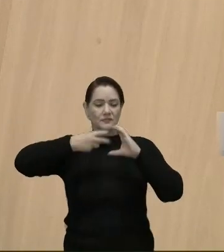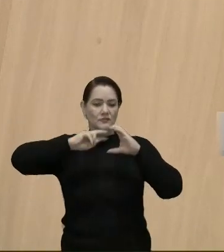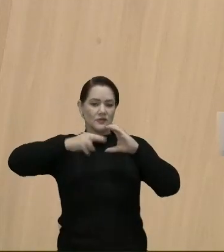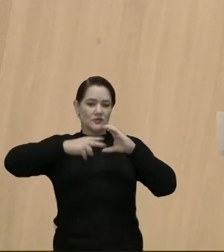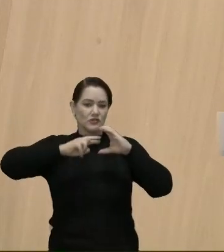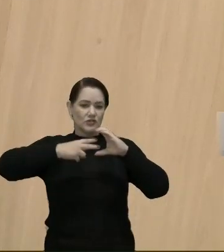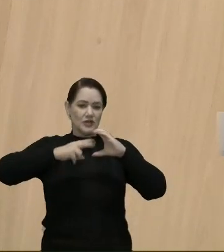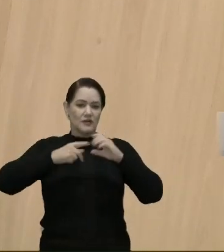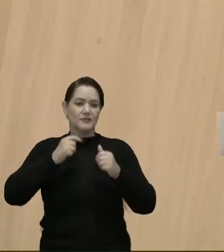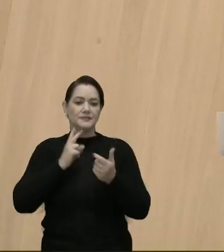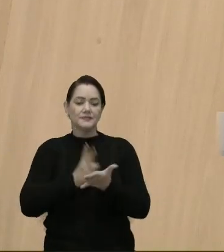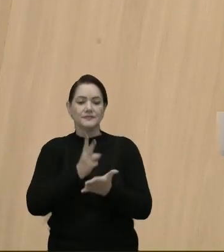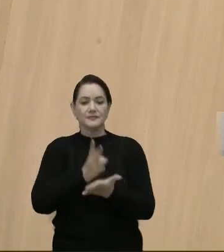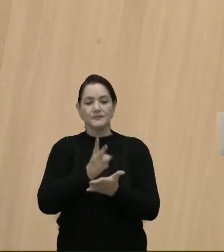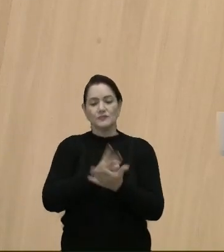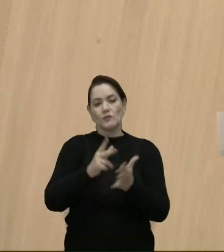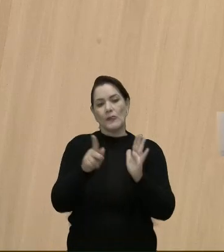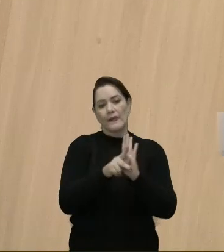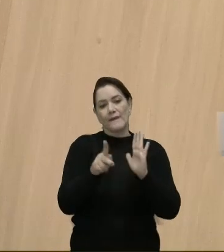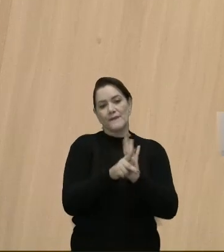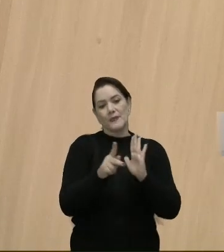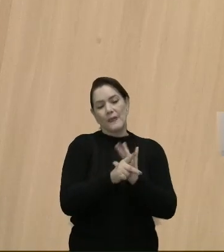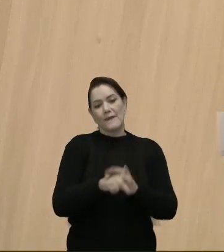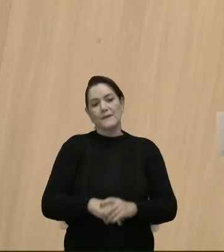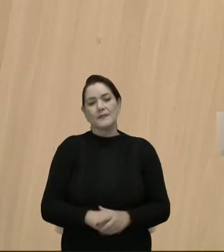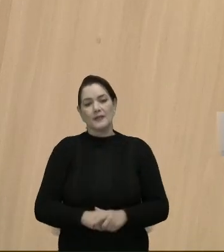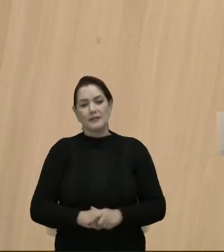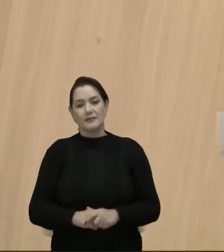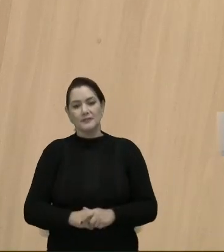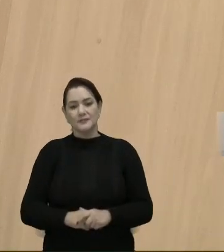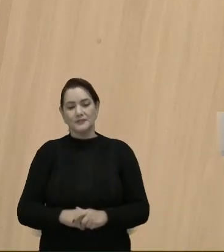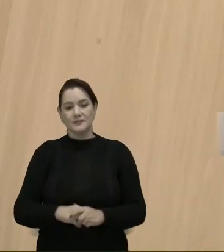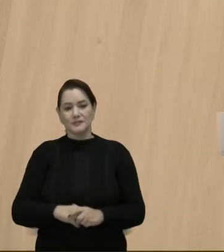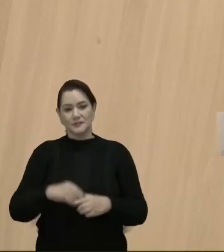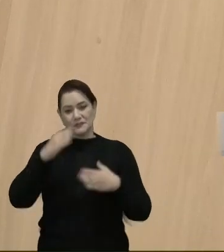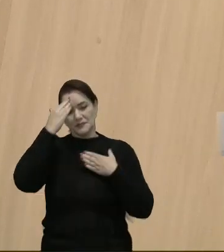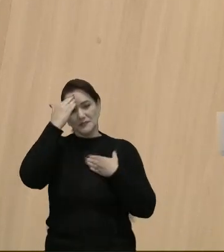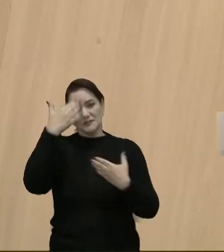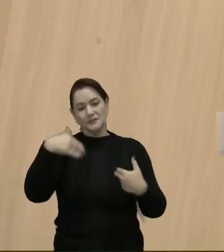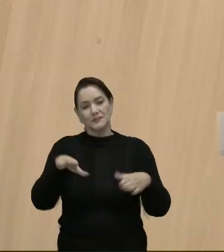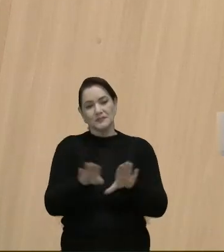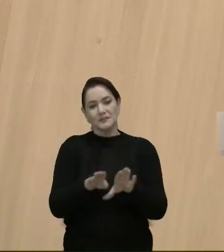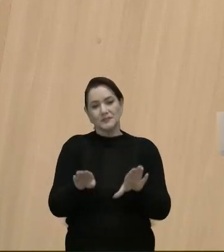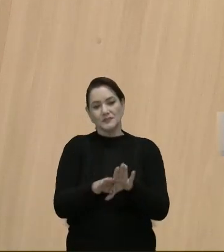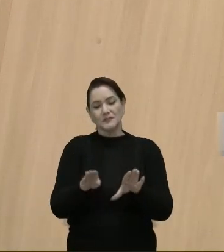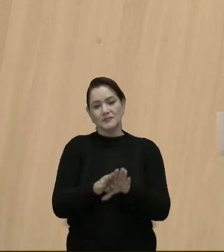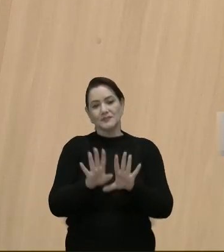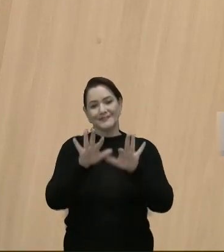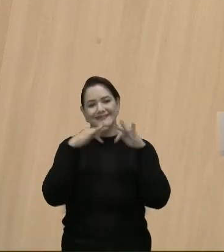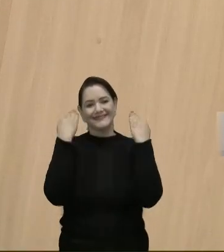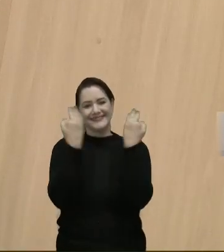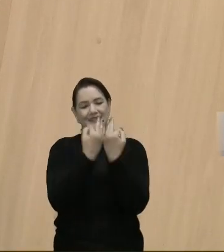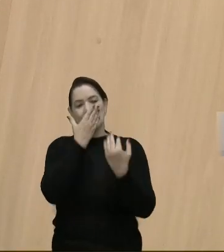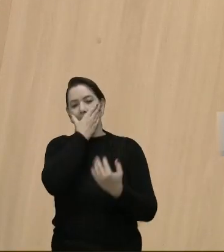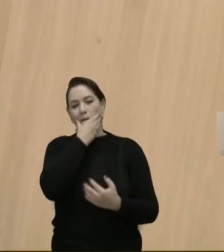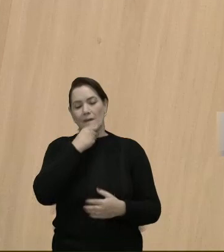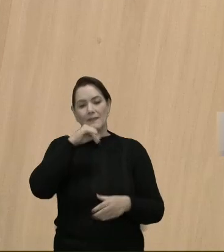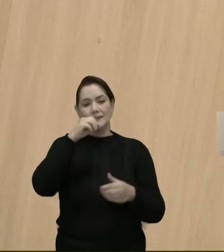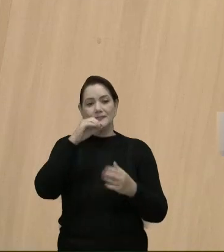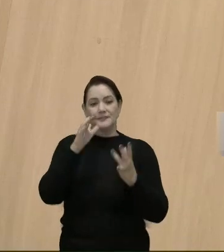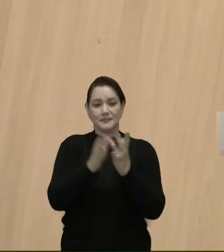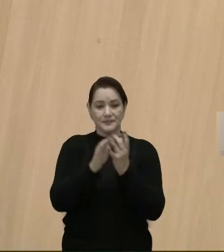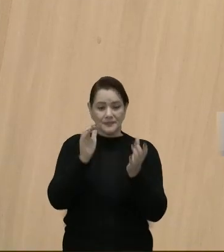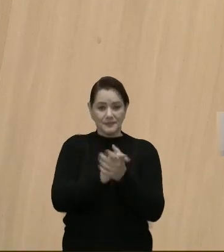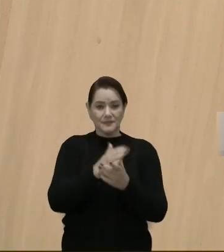que mantém esse projeto em pé. Né? Agradeço, sem dúvida nenhuma, a minha família, meu marido, meu